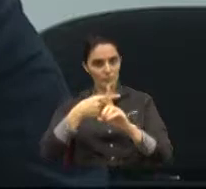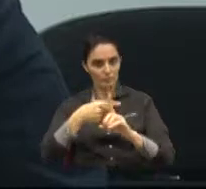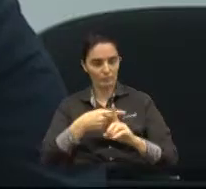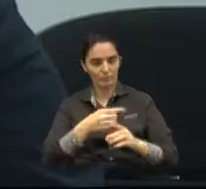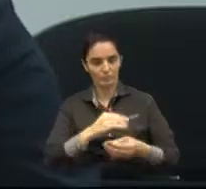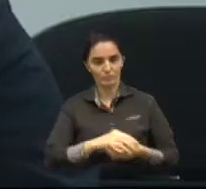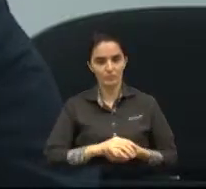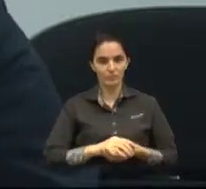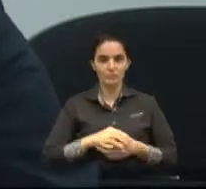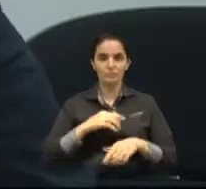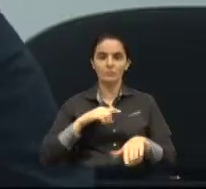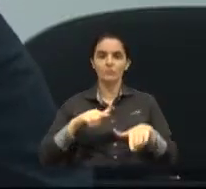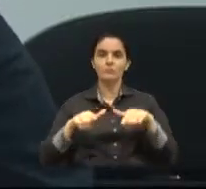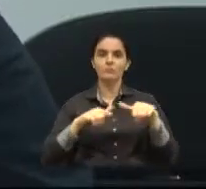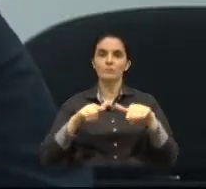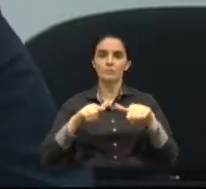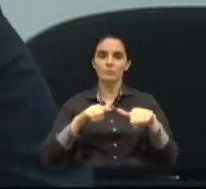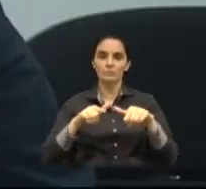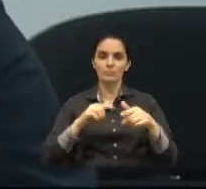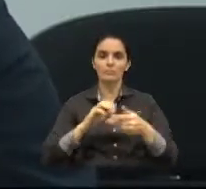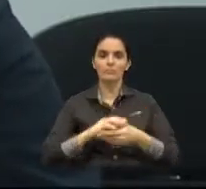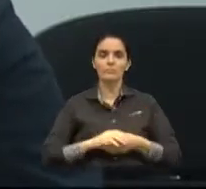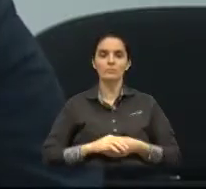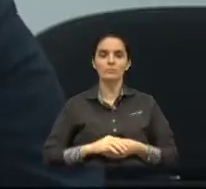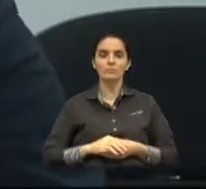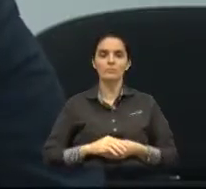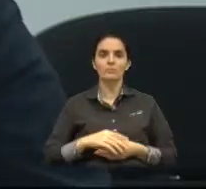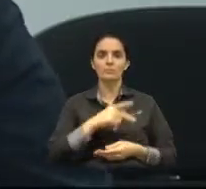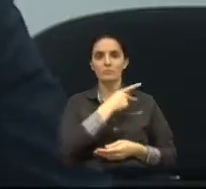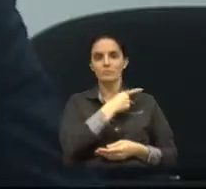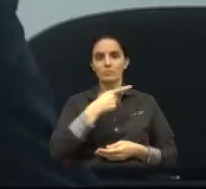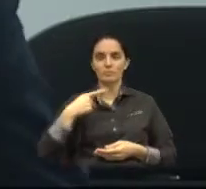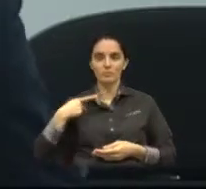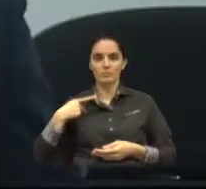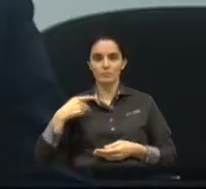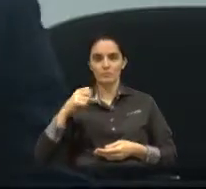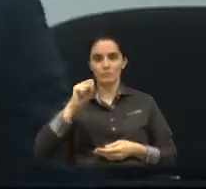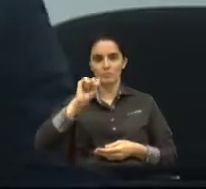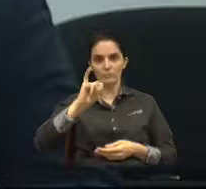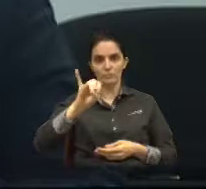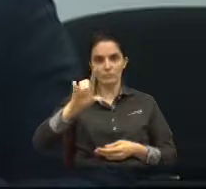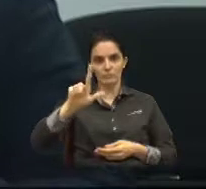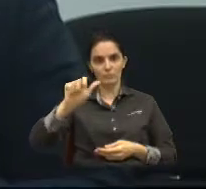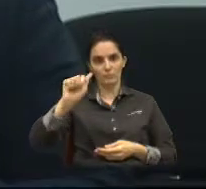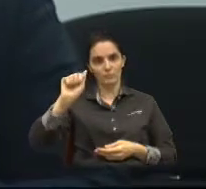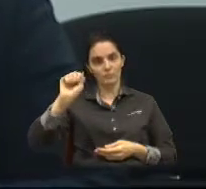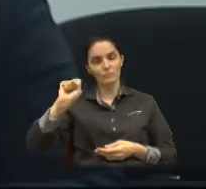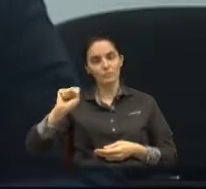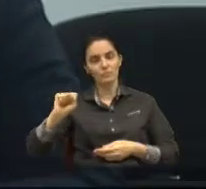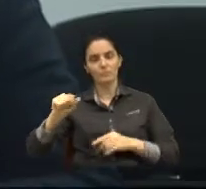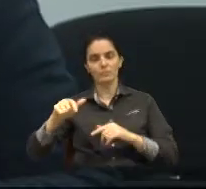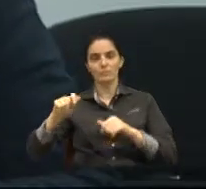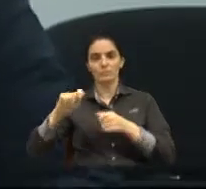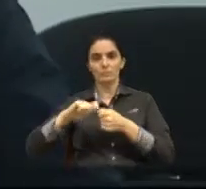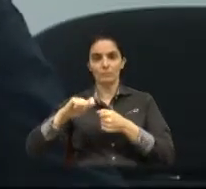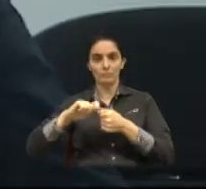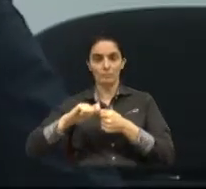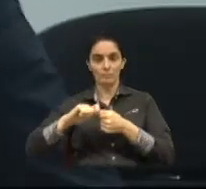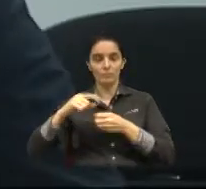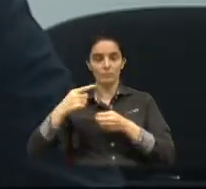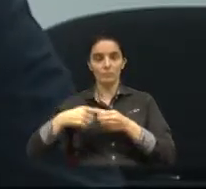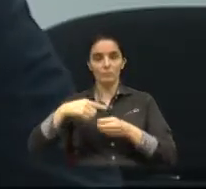do trabalho executado pelo pastor Silas Valdivino em nossa cidade, que desde muito